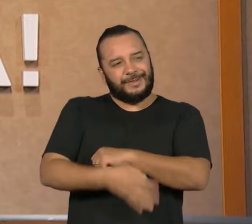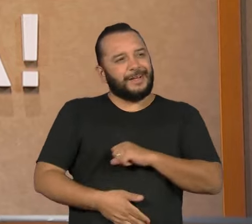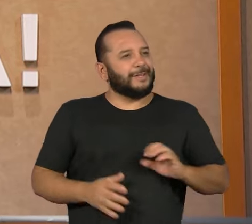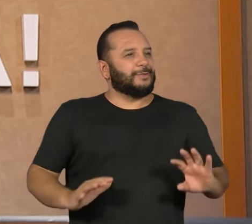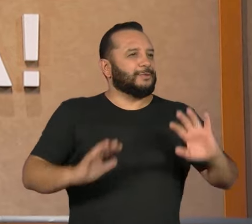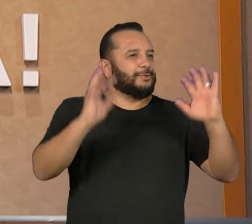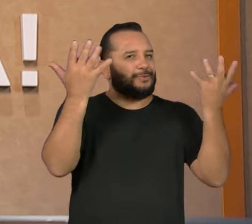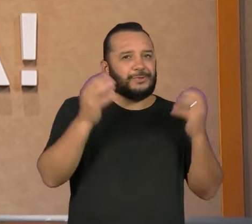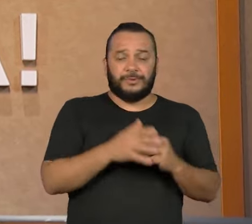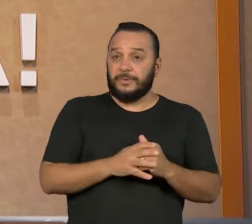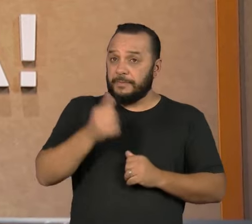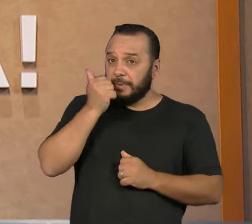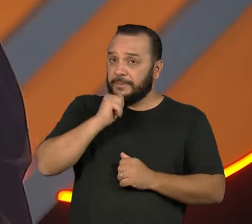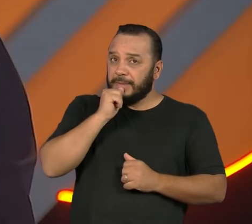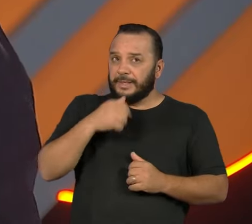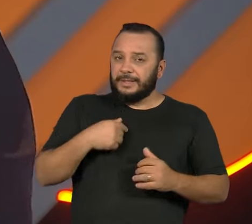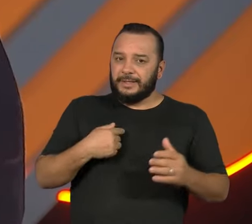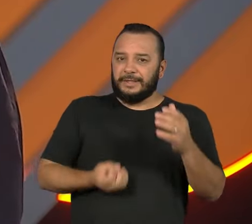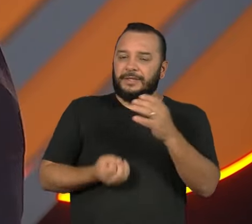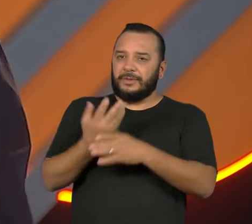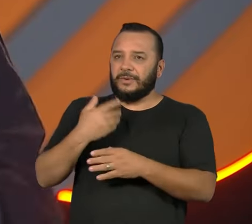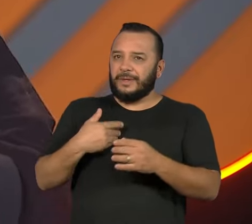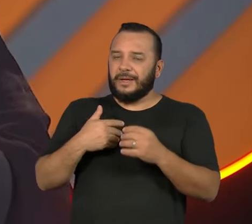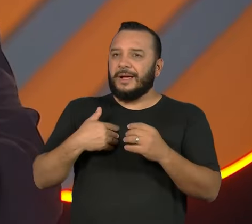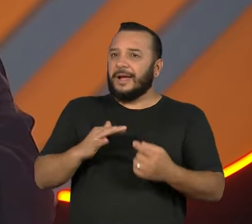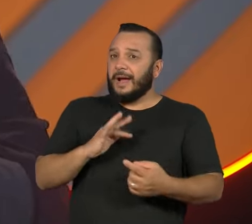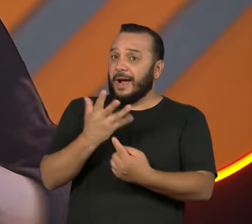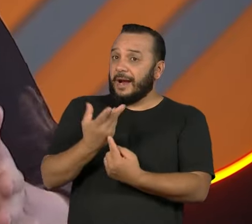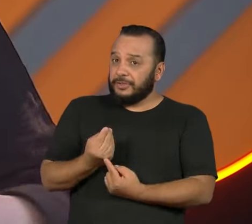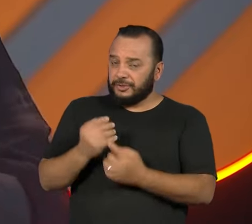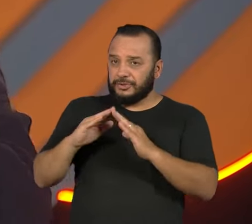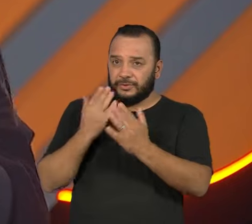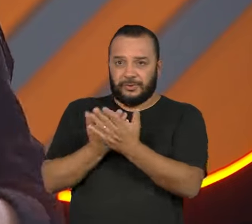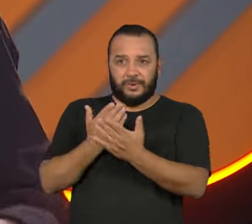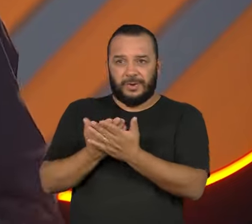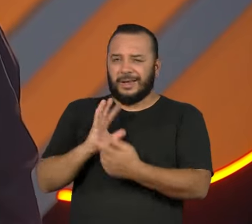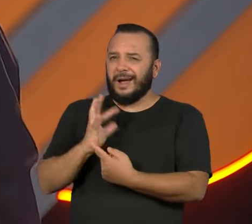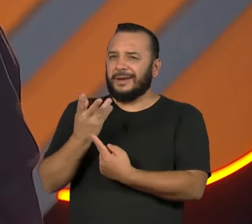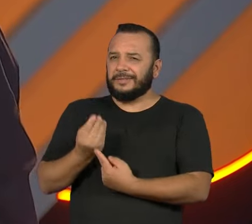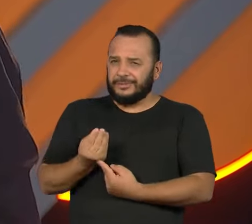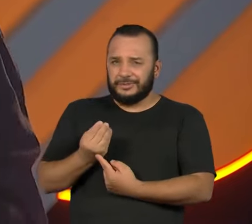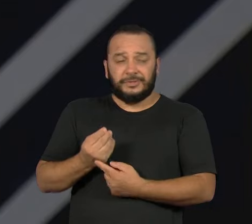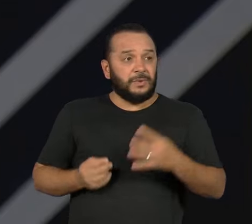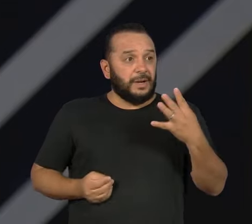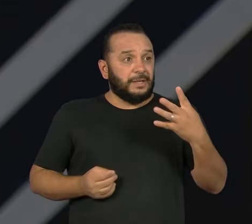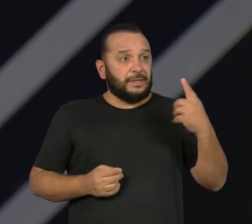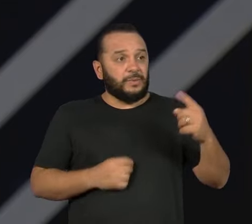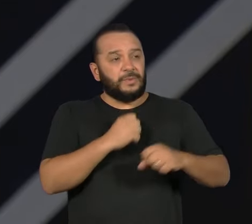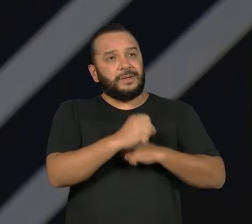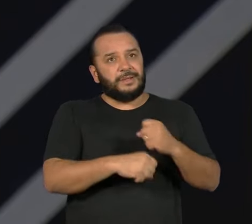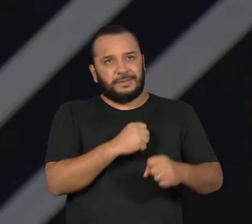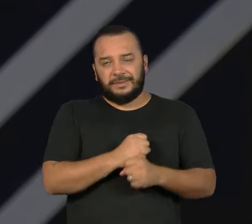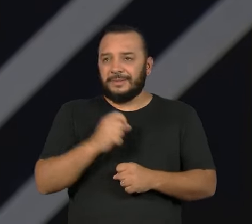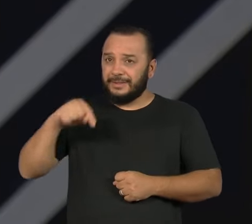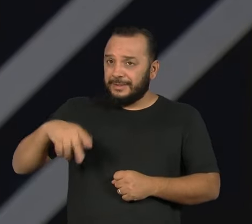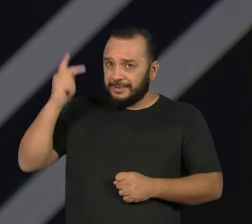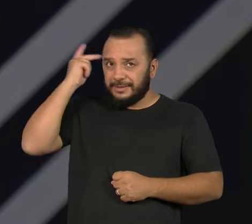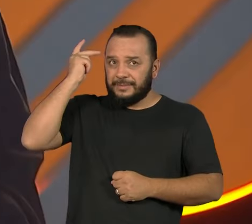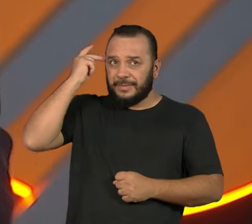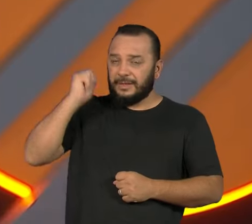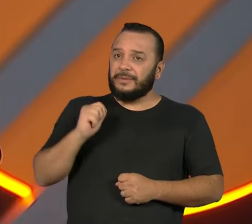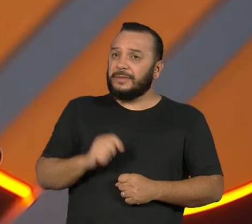Sua mãe, ela fundou a Arte Livre. Que é uma escola de música. É uma conceituada escola tradicional anos. De música aqui em São Paulo e